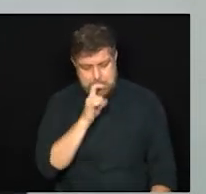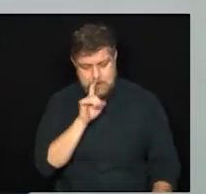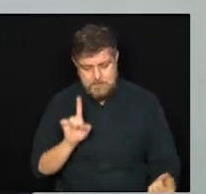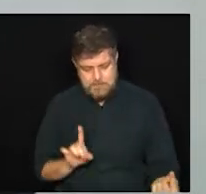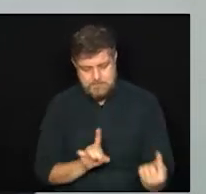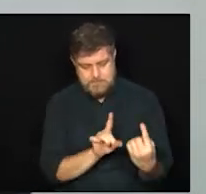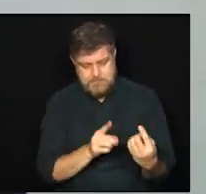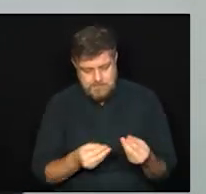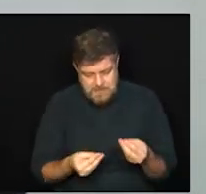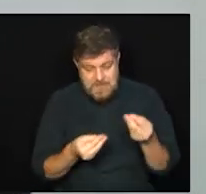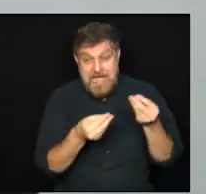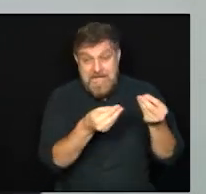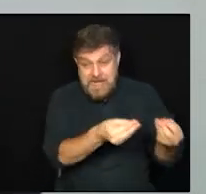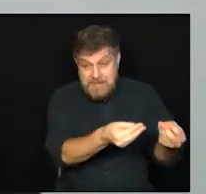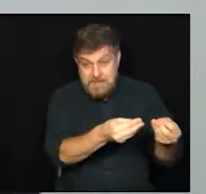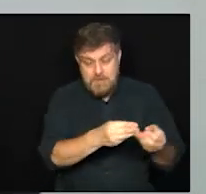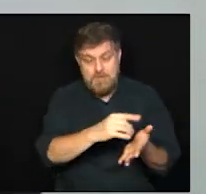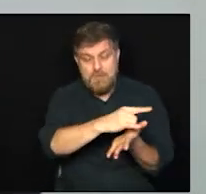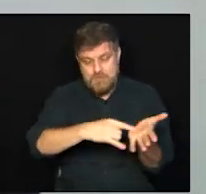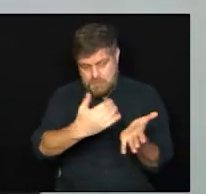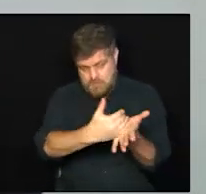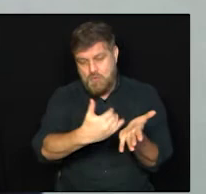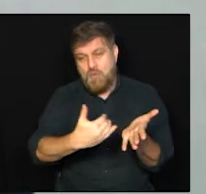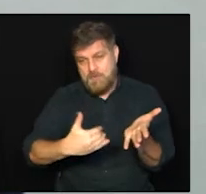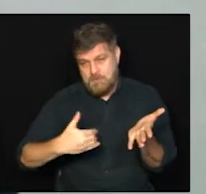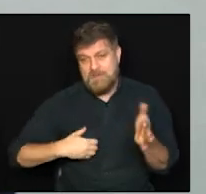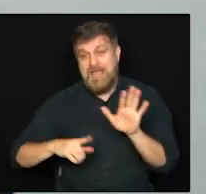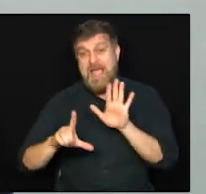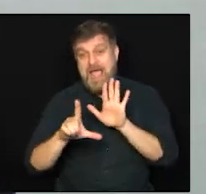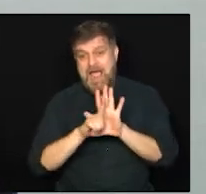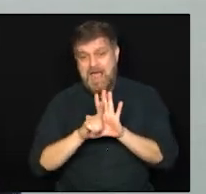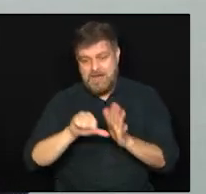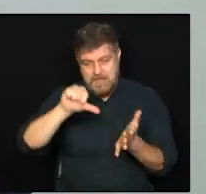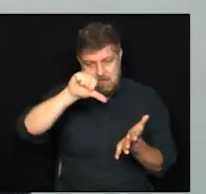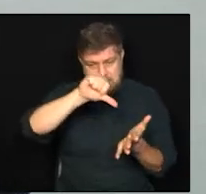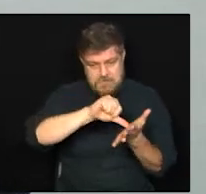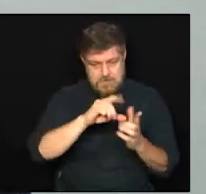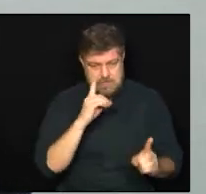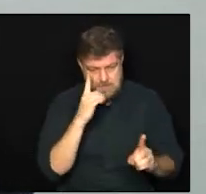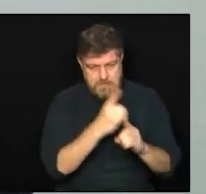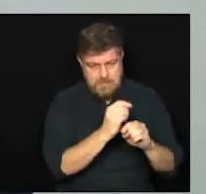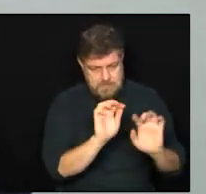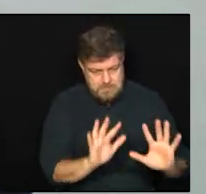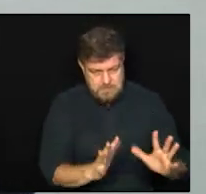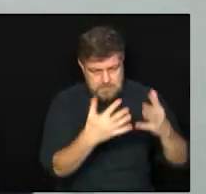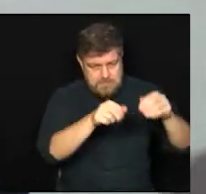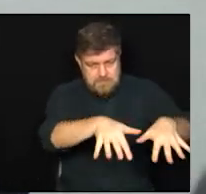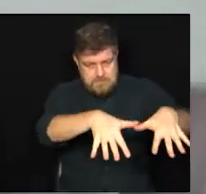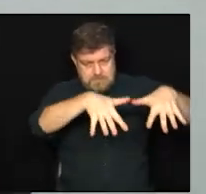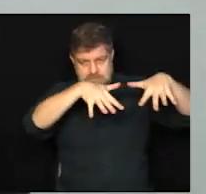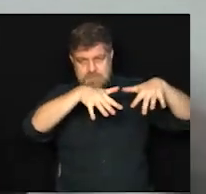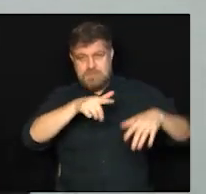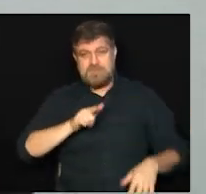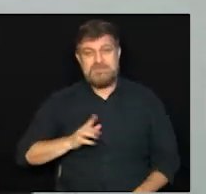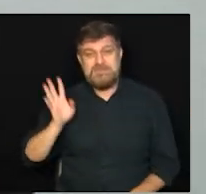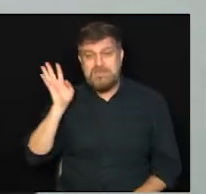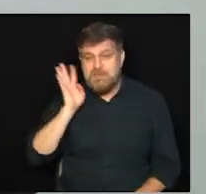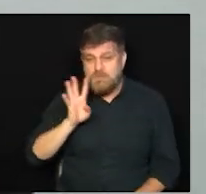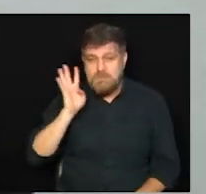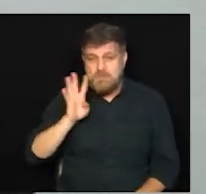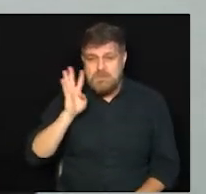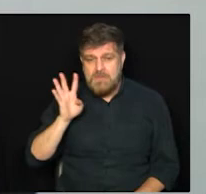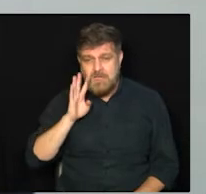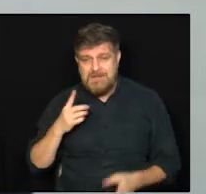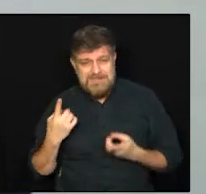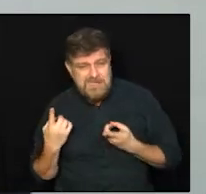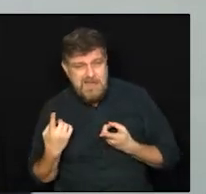está lá essa questão da lei de eventos, ela está esboçada, seria muito bacana, né, esse pedido, né, essa